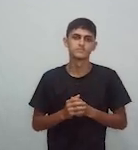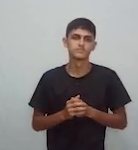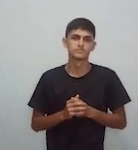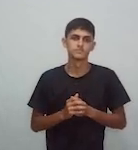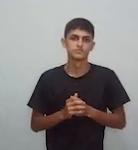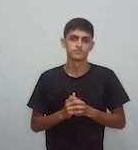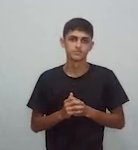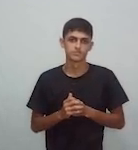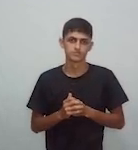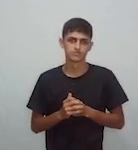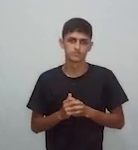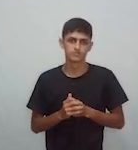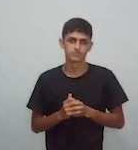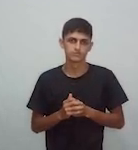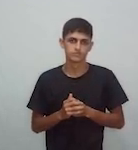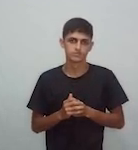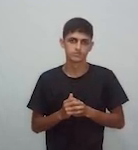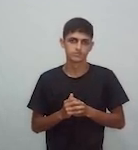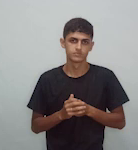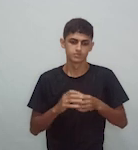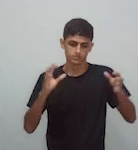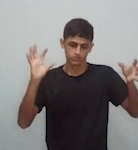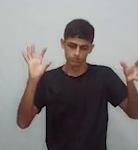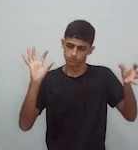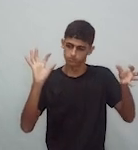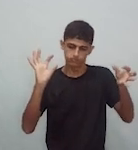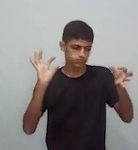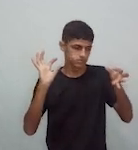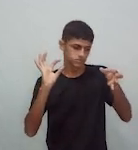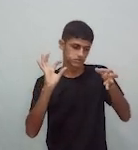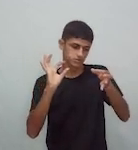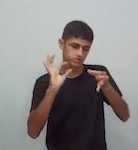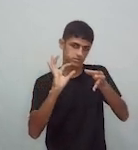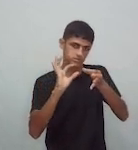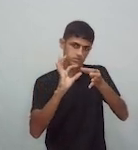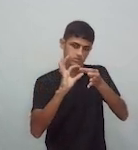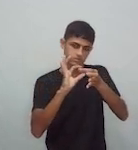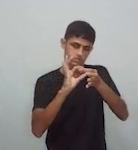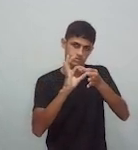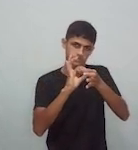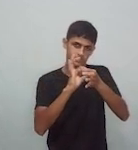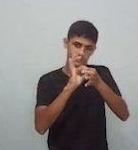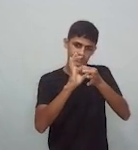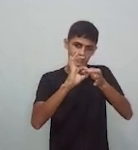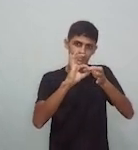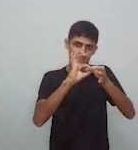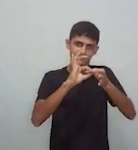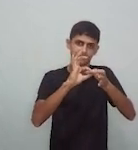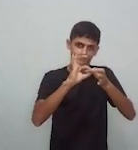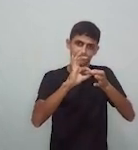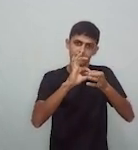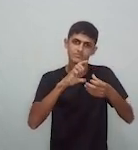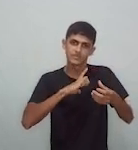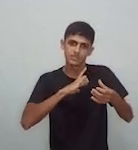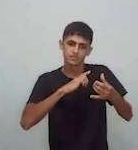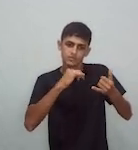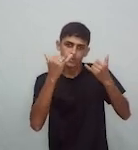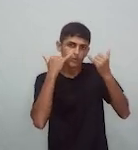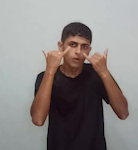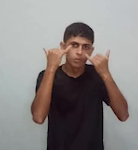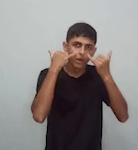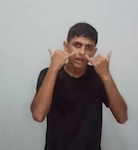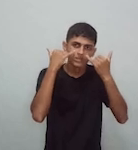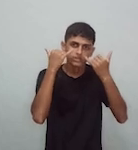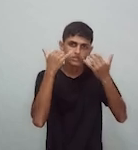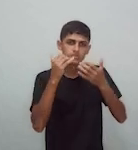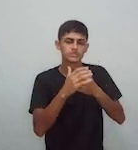a proximidade dessas duas estruturas aqui, a gente consegue ter uma passagem de informações de um local para o